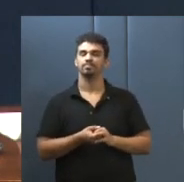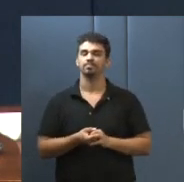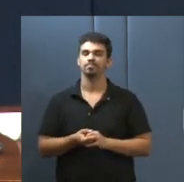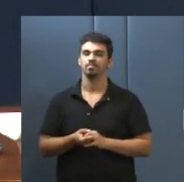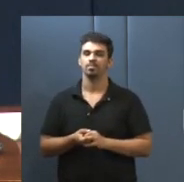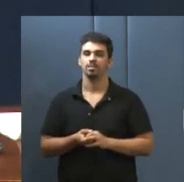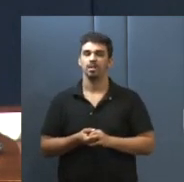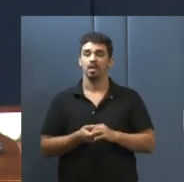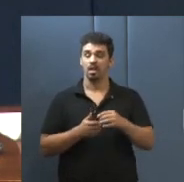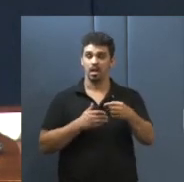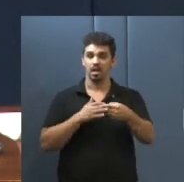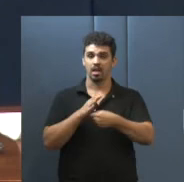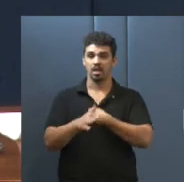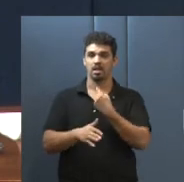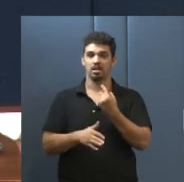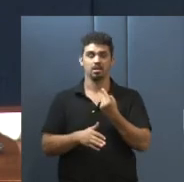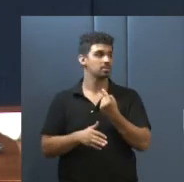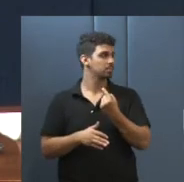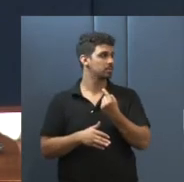Quanto à pergunta